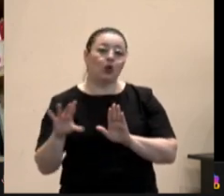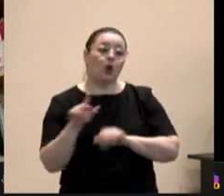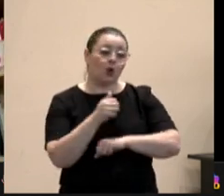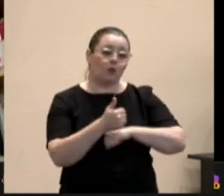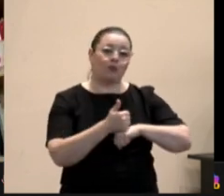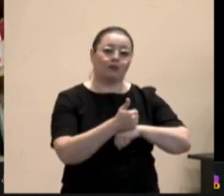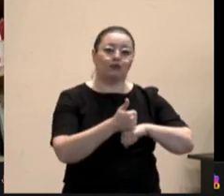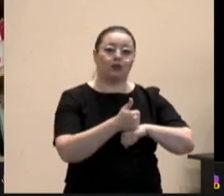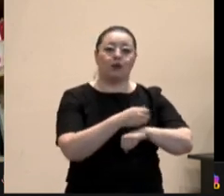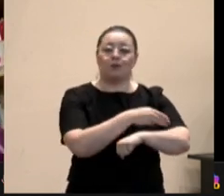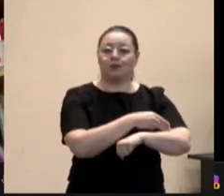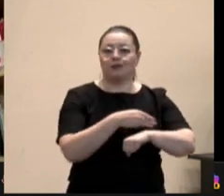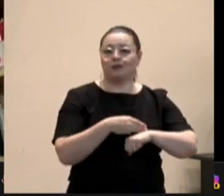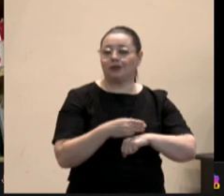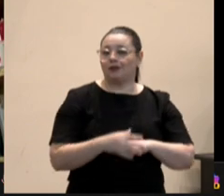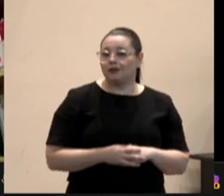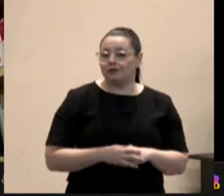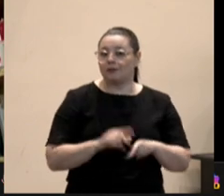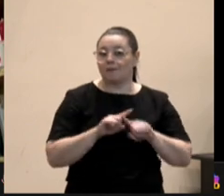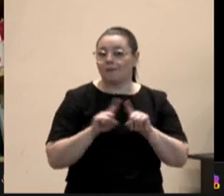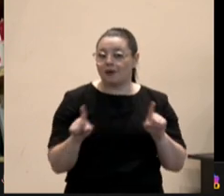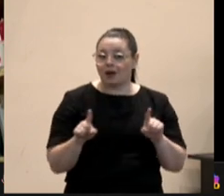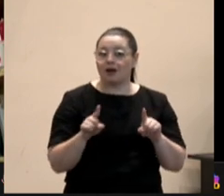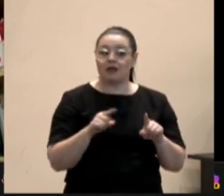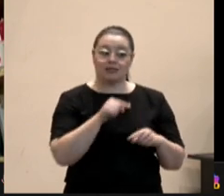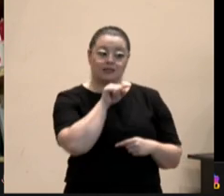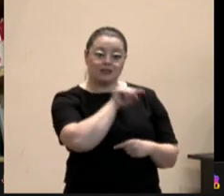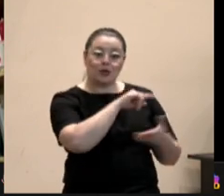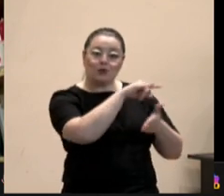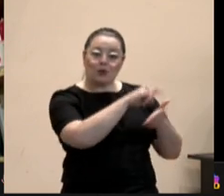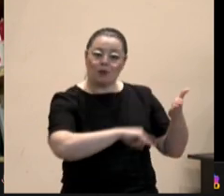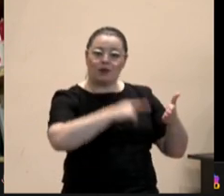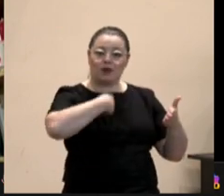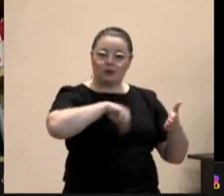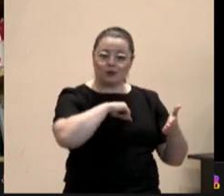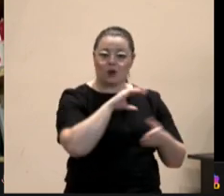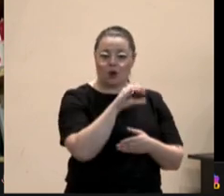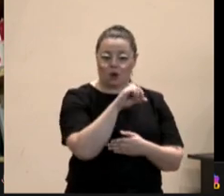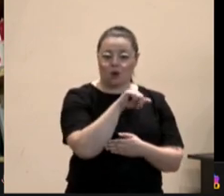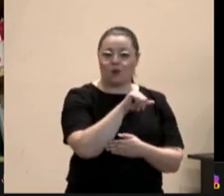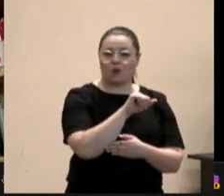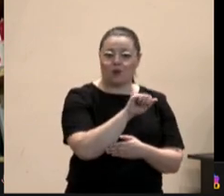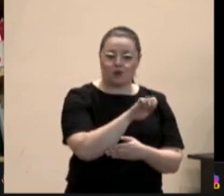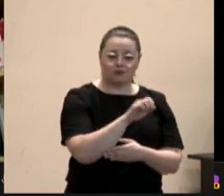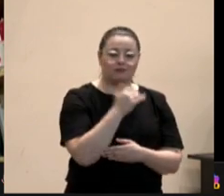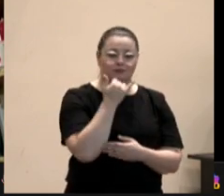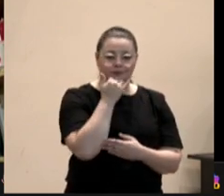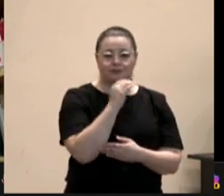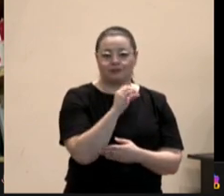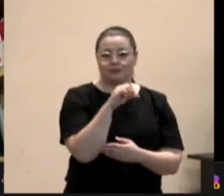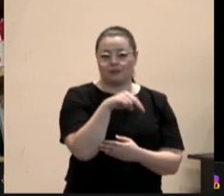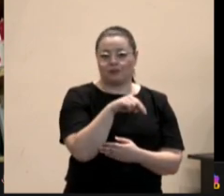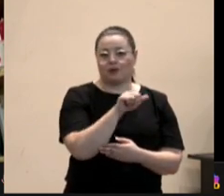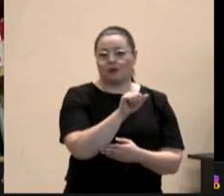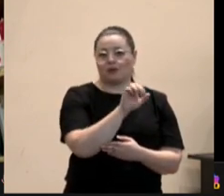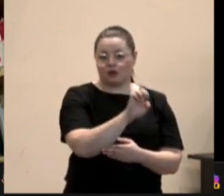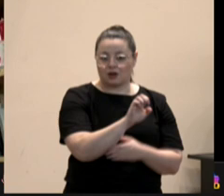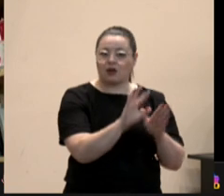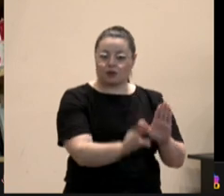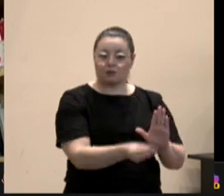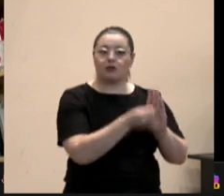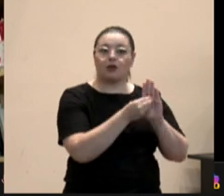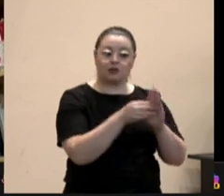magistério. E isso é algo que lá no documento da CONAI nós colocamos como uma das estratégias a